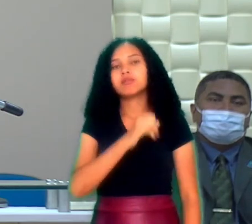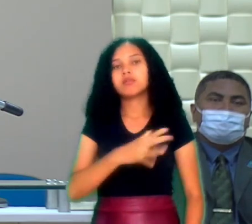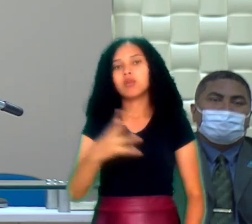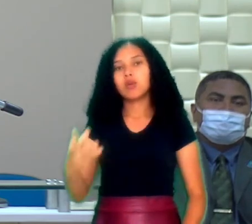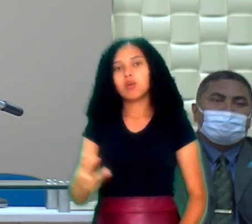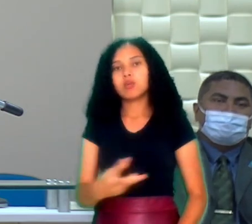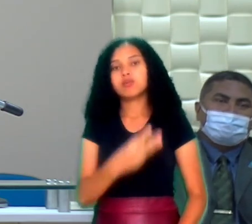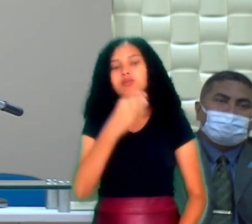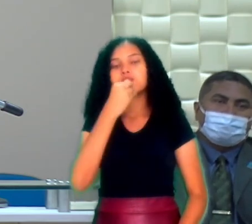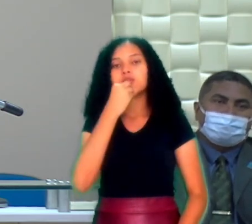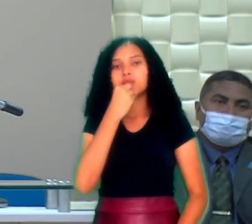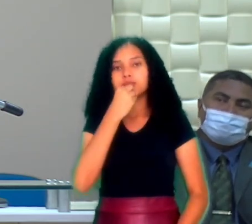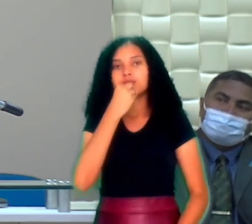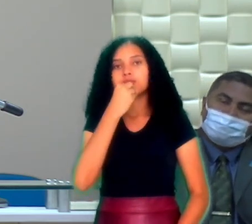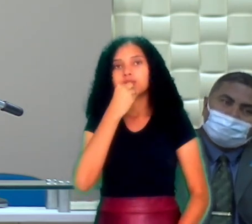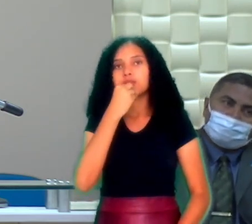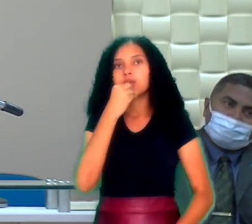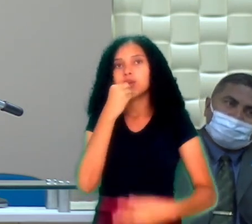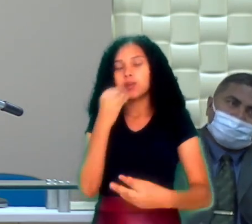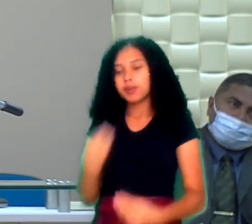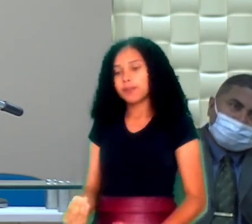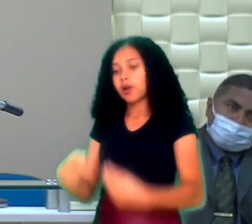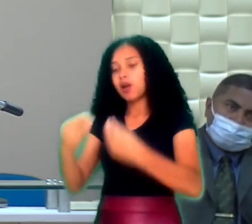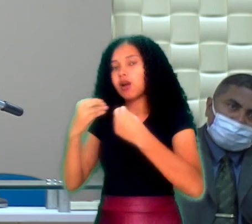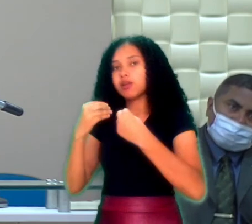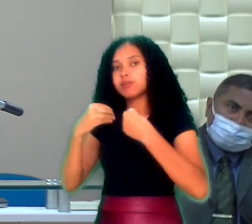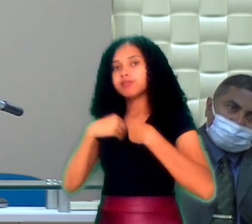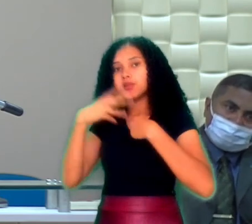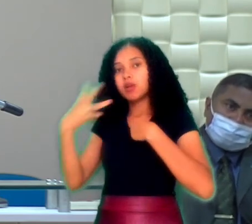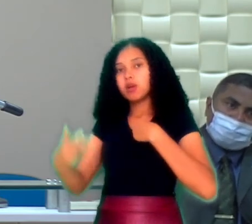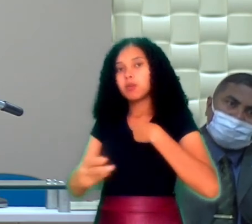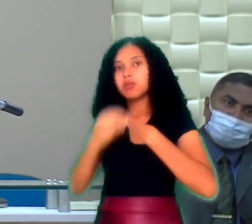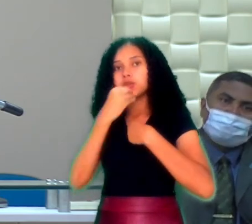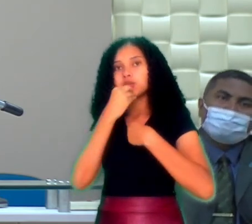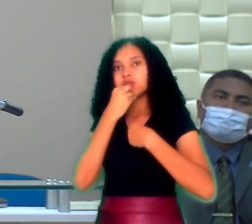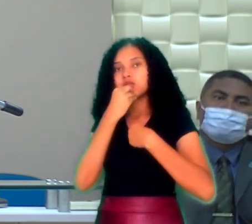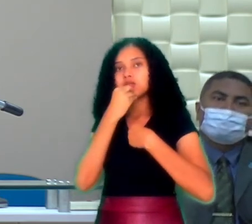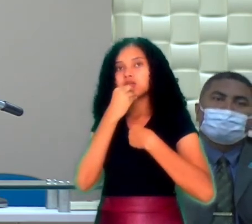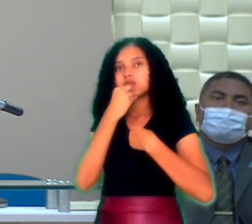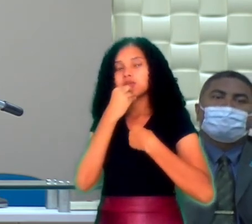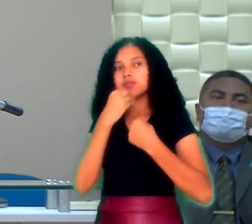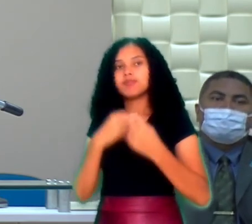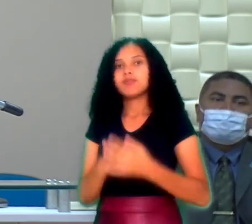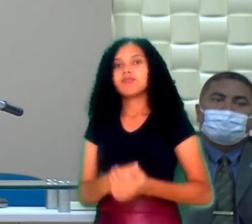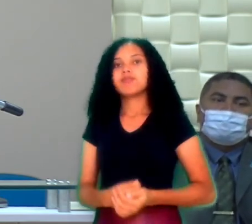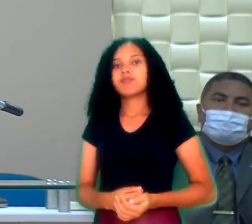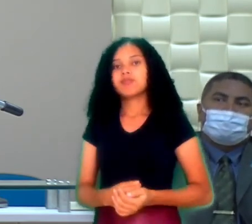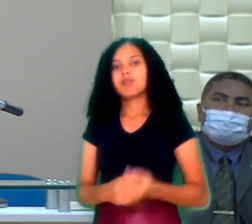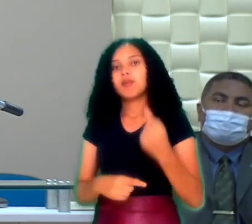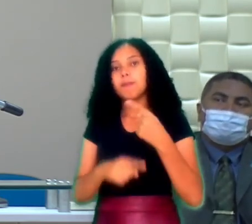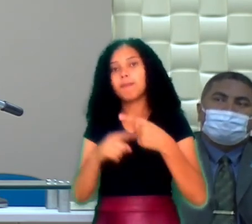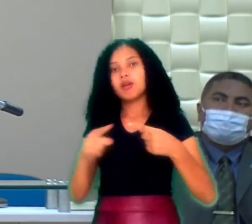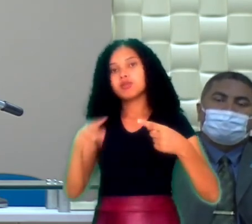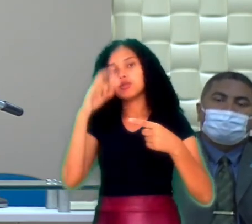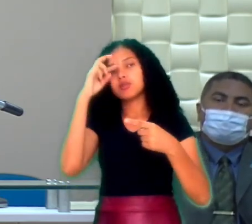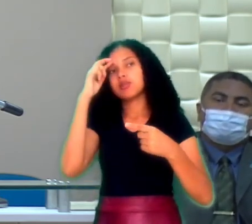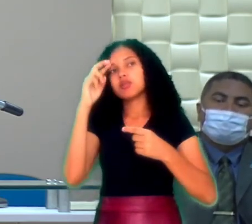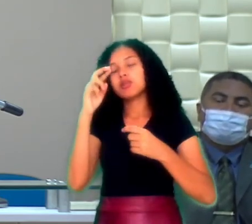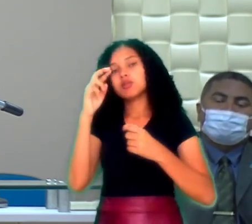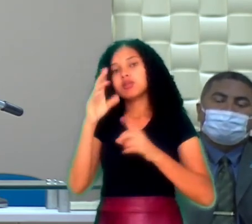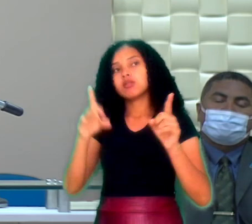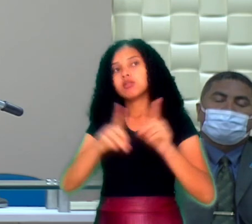sim. E aí foi lá para a praia, deitou, e o sol na testa, na cabeça